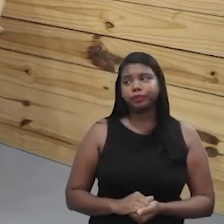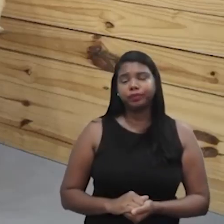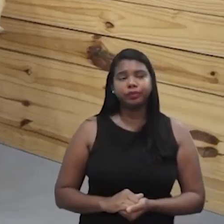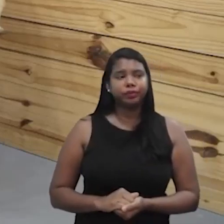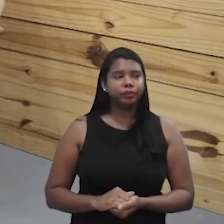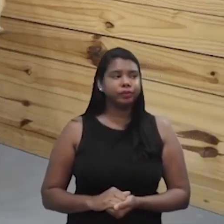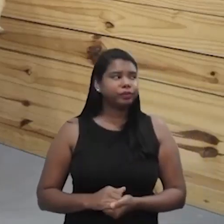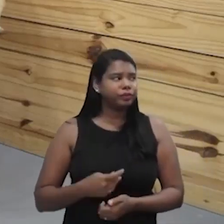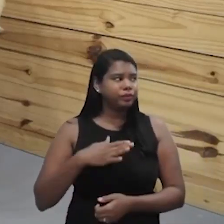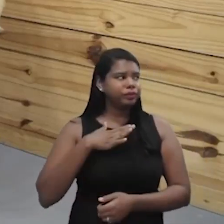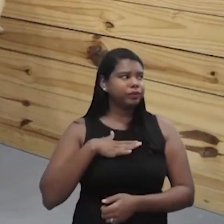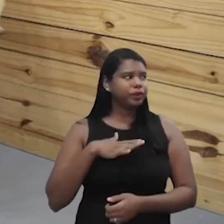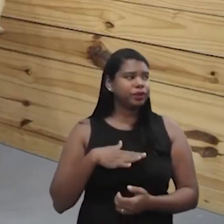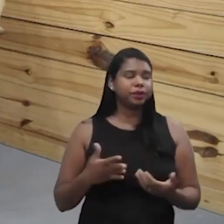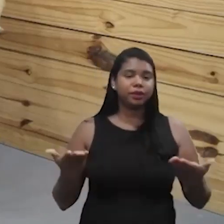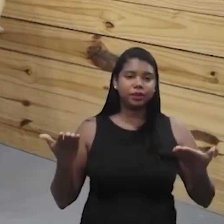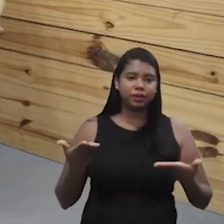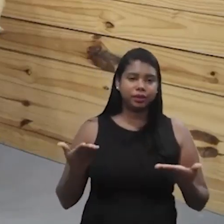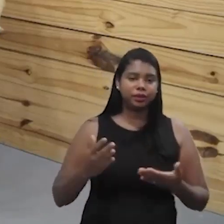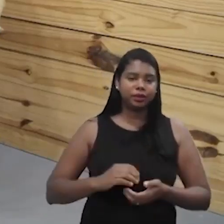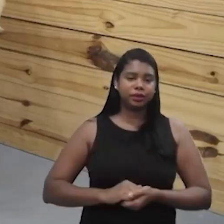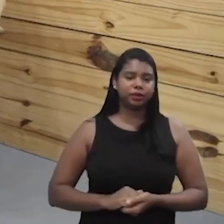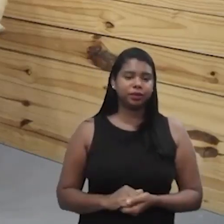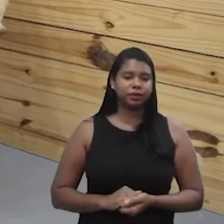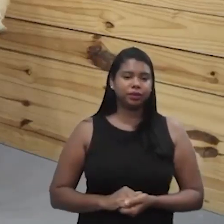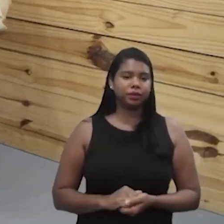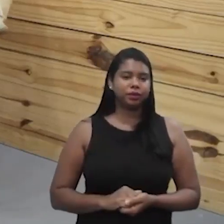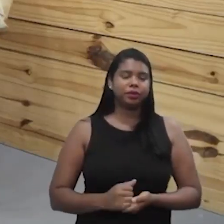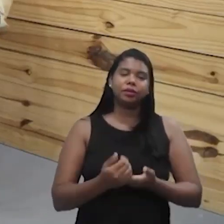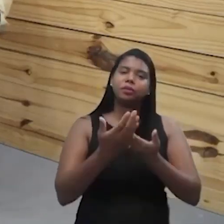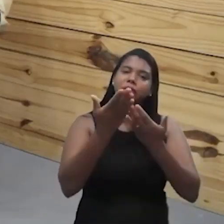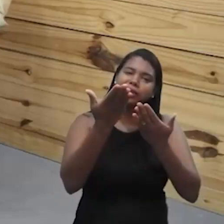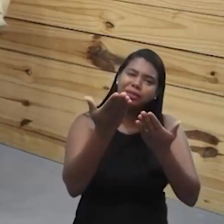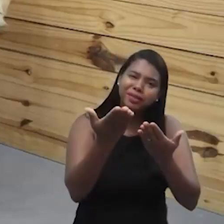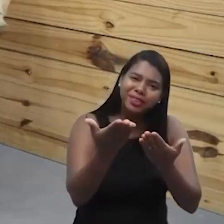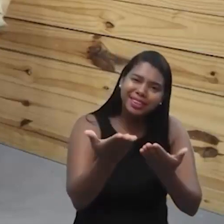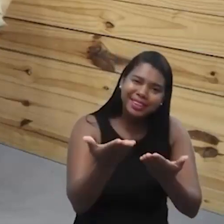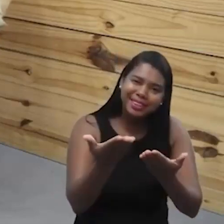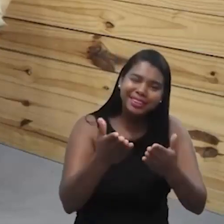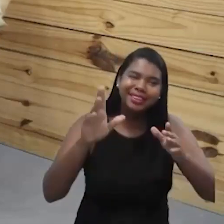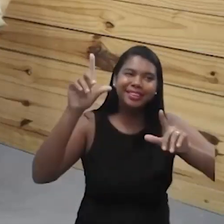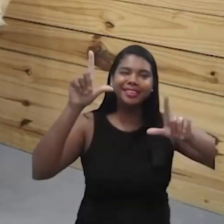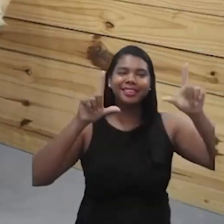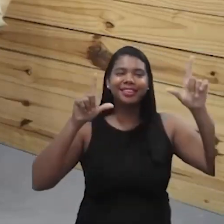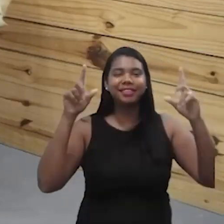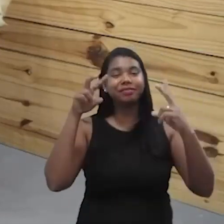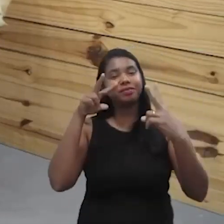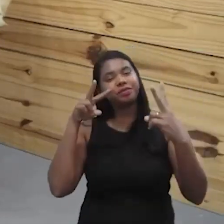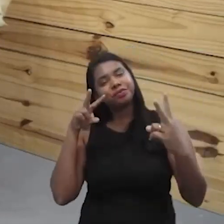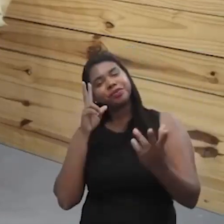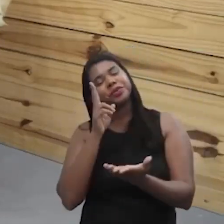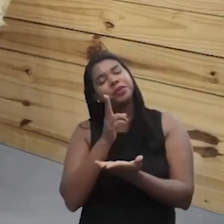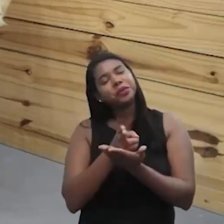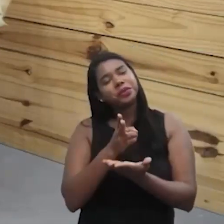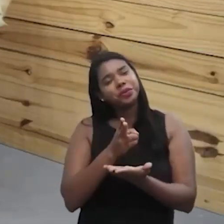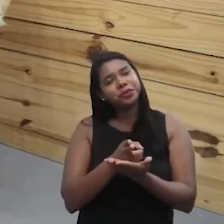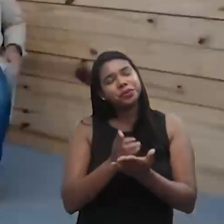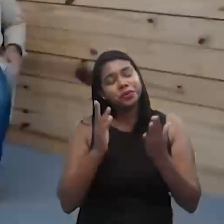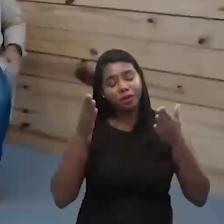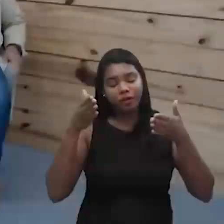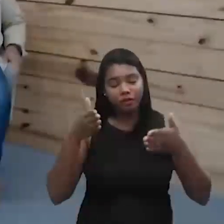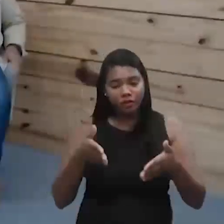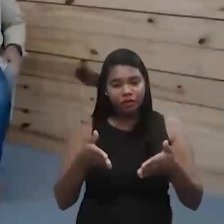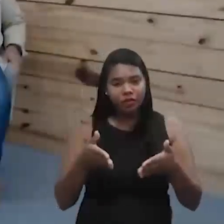Então, eu gostaria então de deixar aí para o pessoal que está nos assistindo que continuem aí